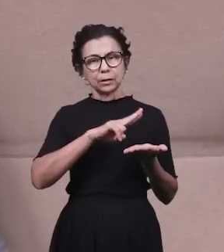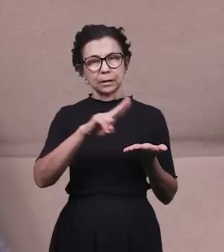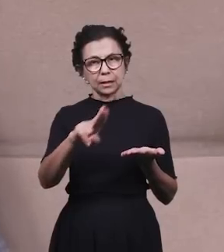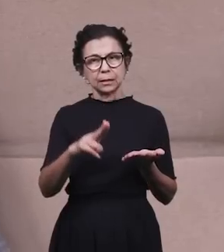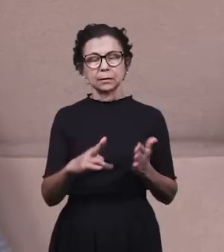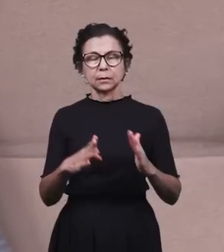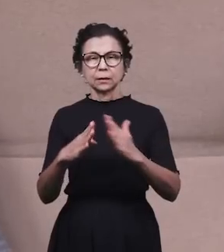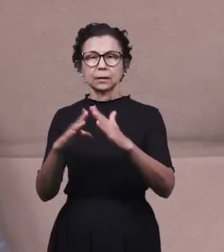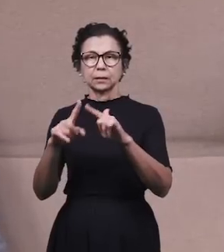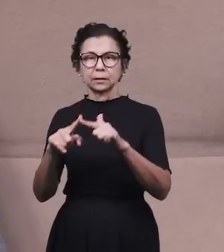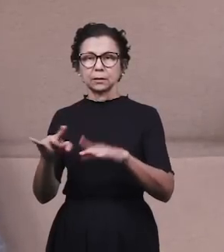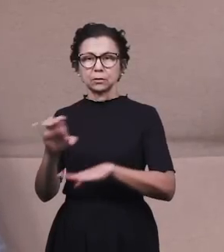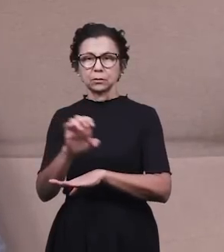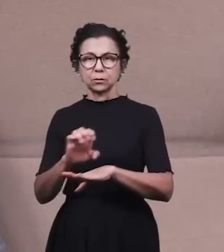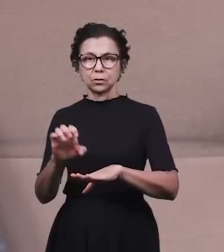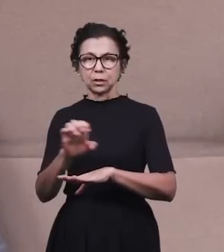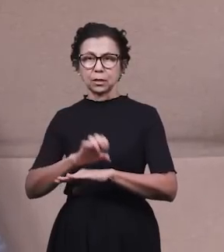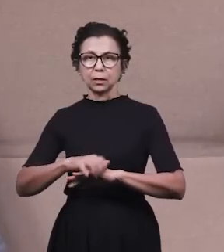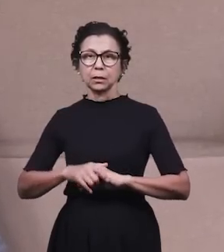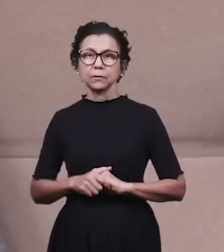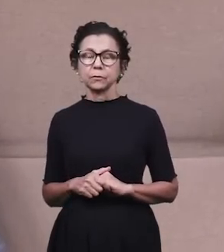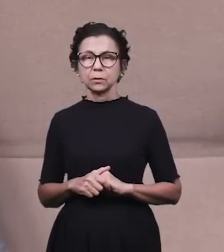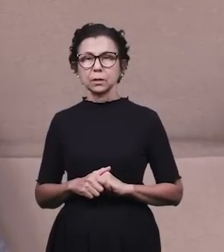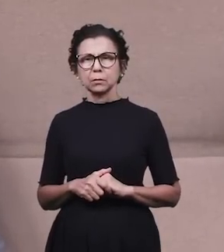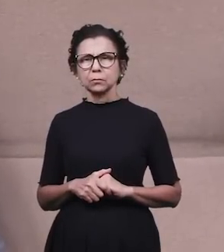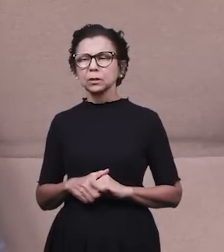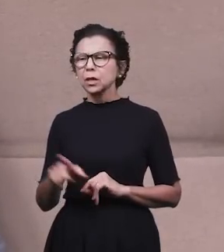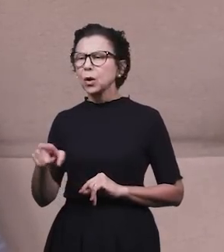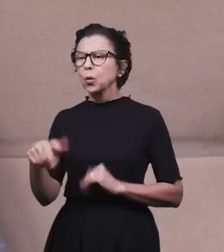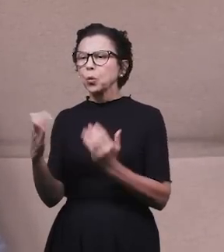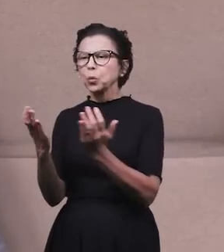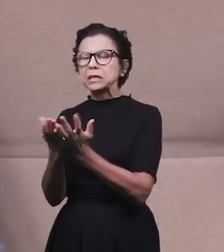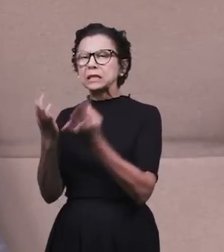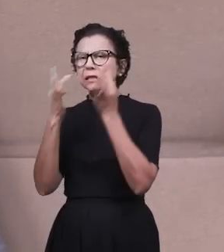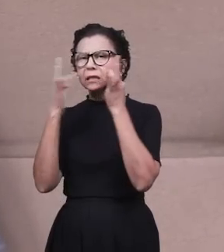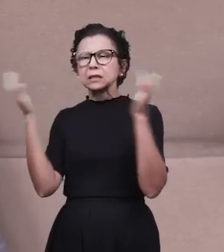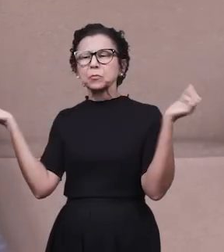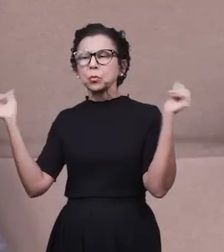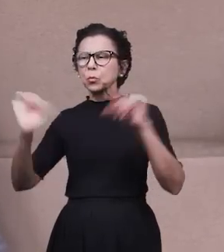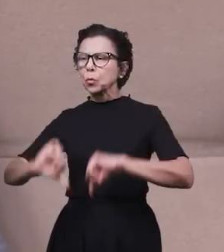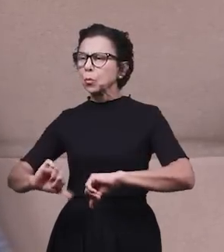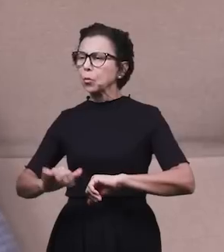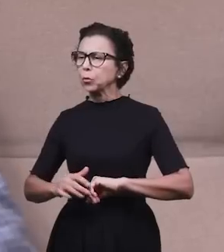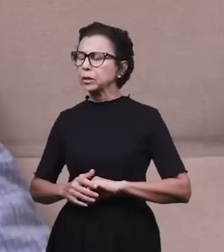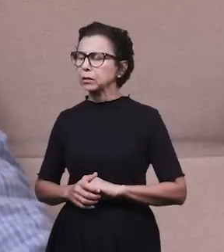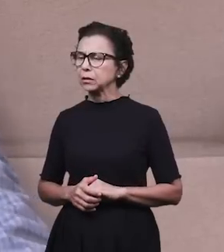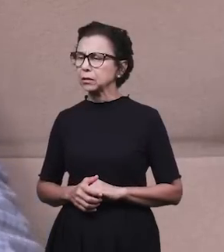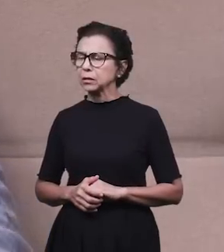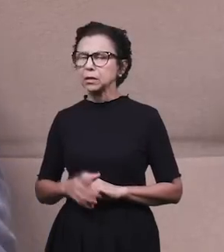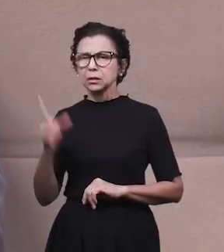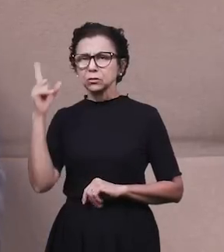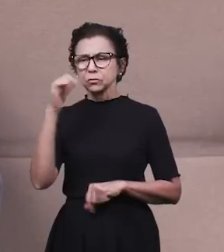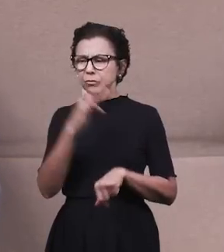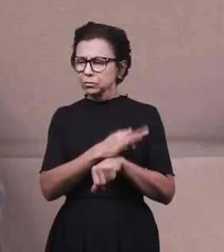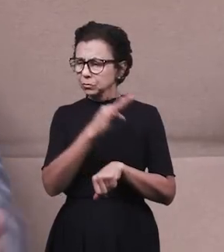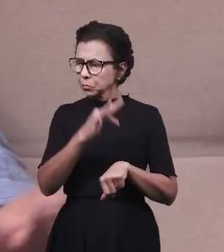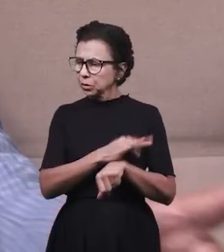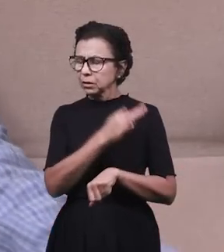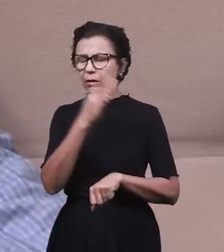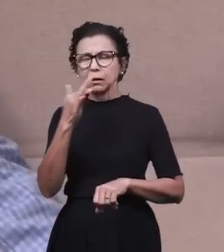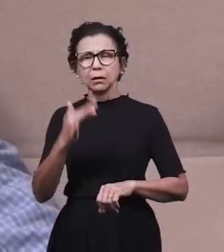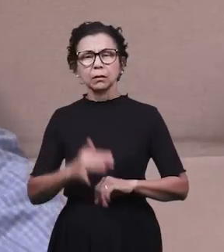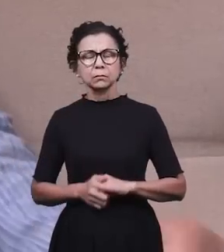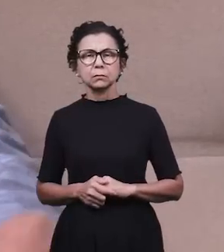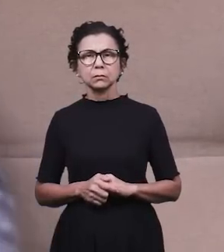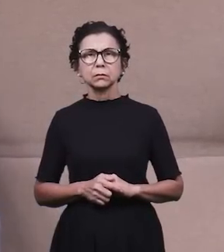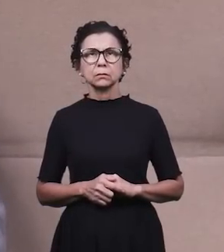a intolerância aos maus crentes. O grande problema desses maus crentes é o que o